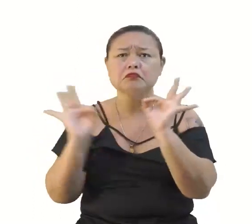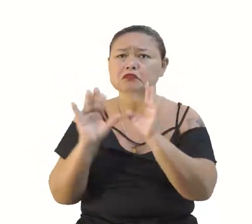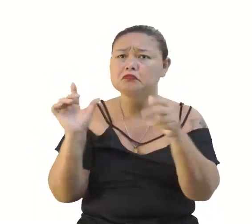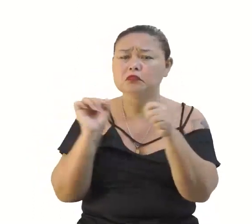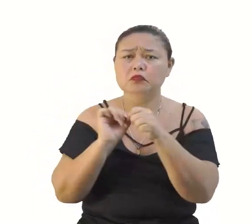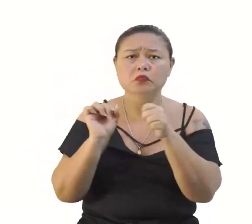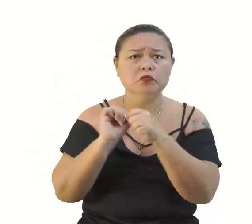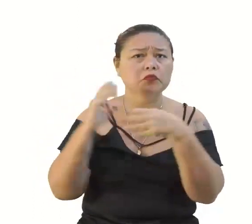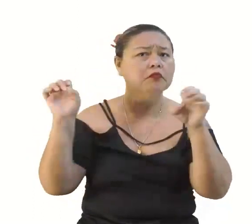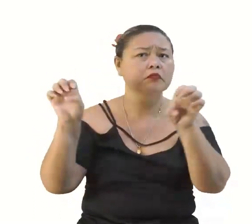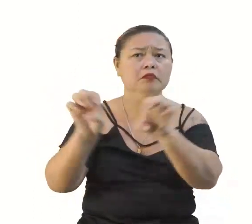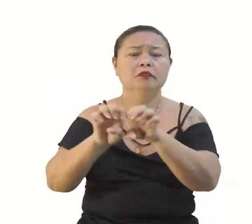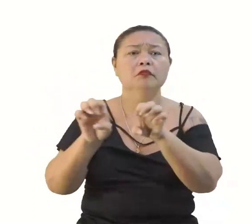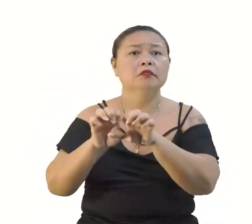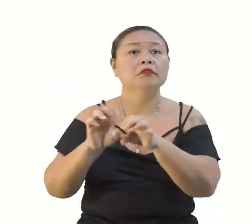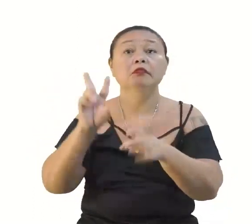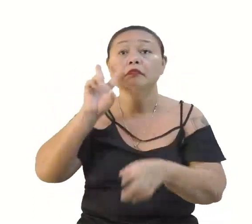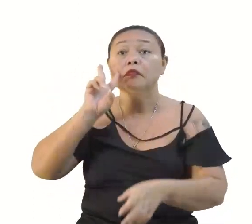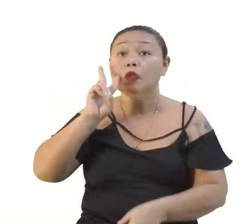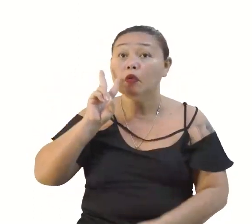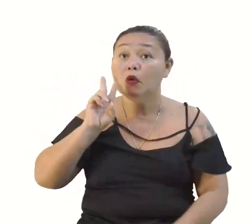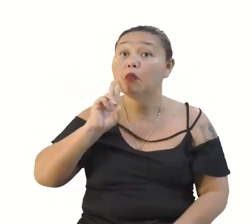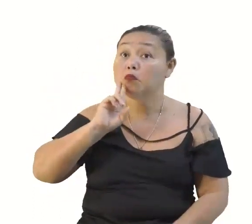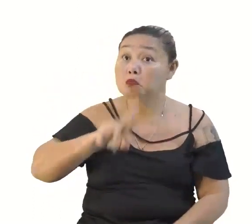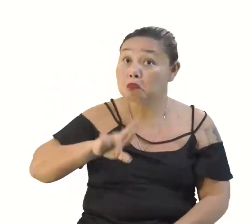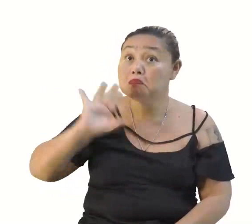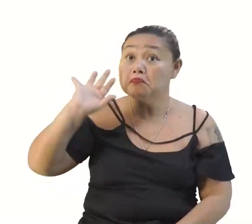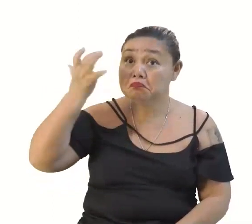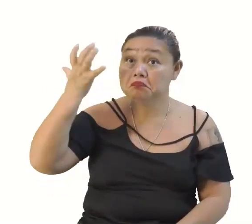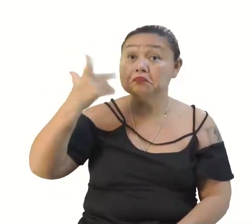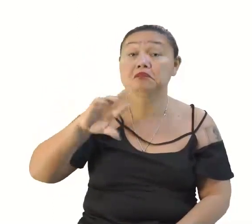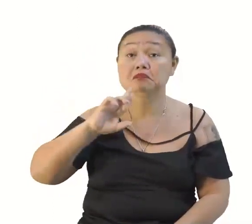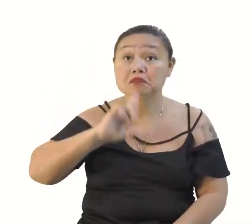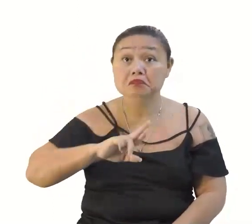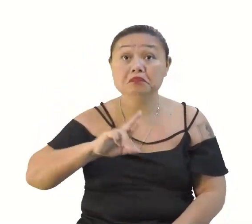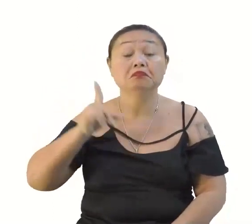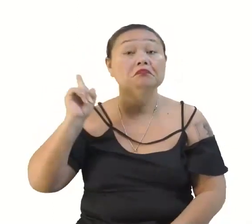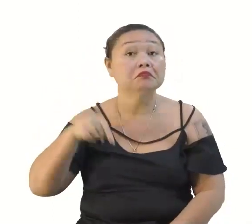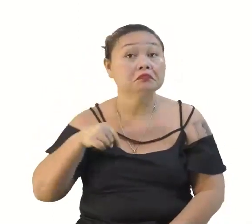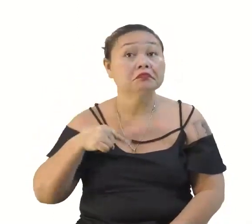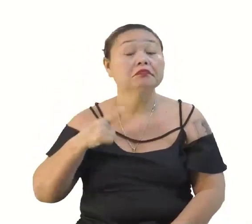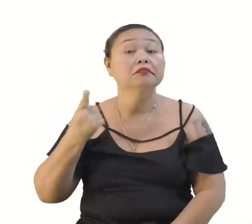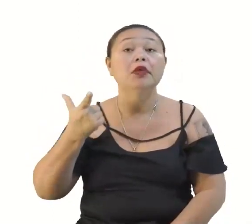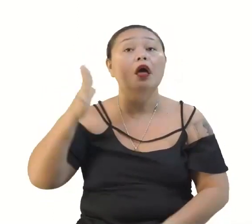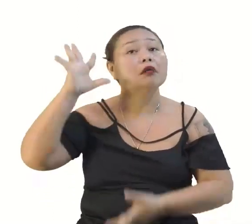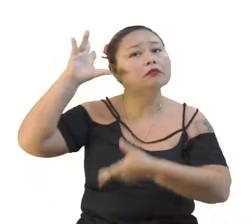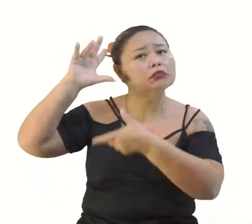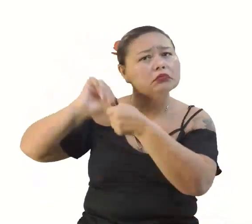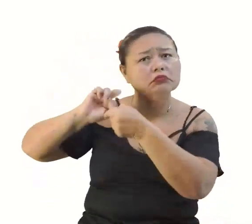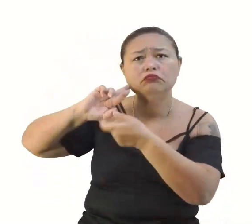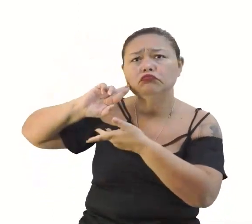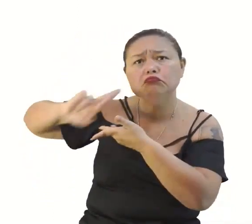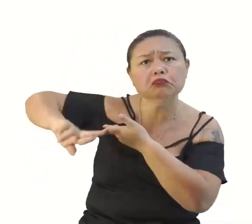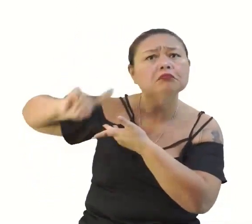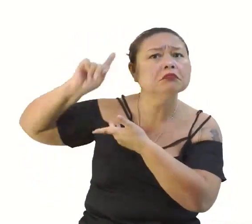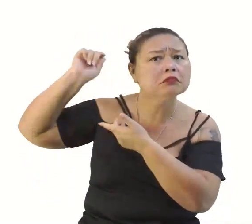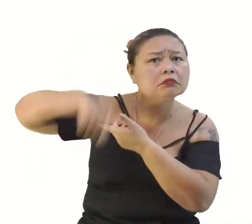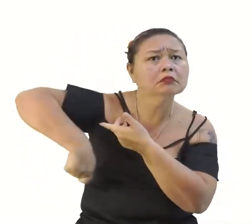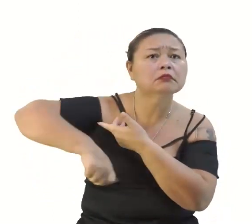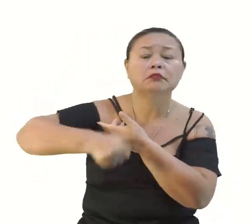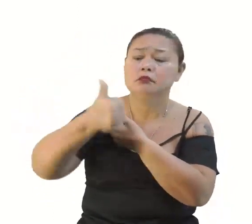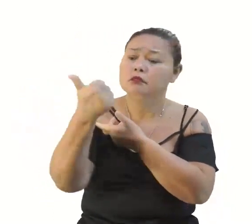a equação, a gente também pode resolver, não pode? Também. Né? A matemática é lógica, né? Raciocínio Então, lógico. 12 vezes 80,